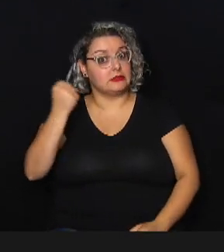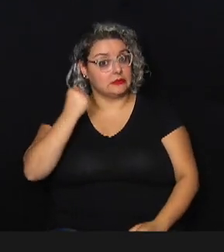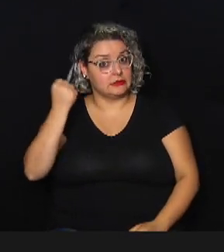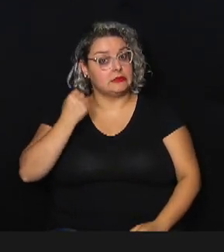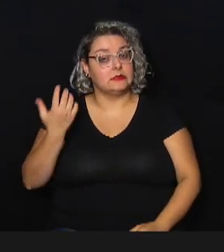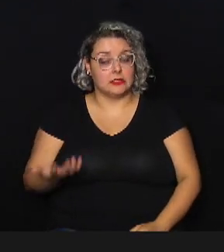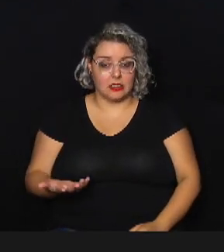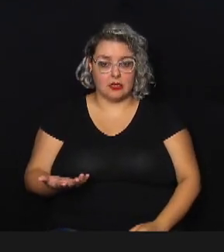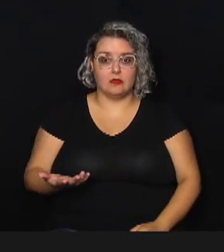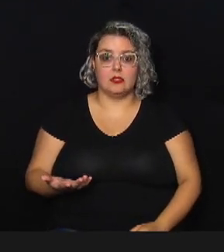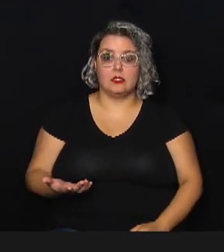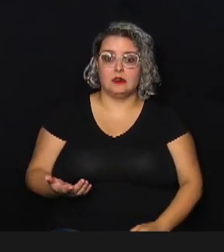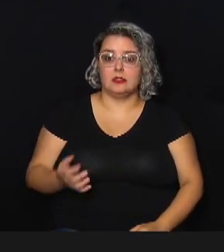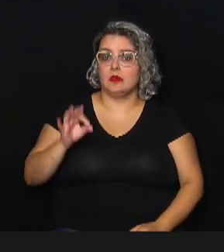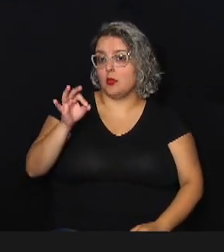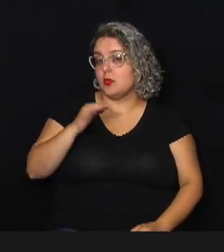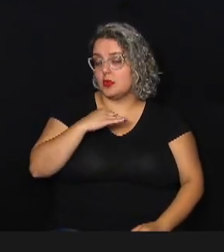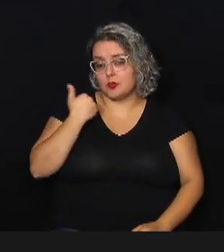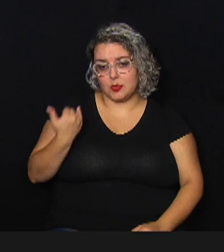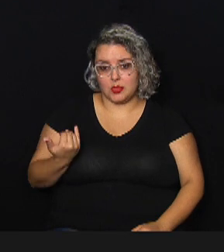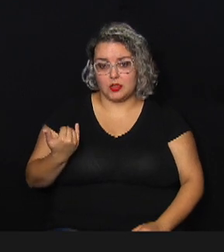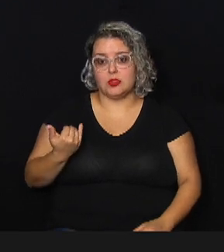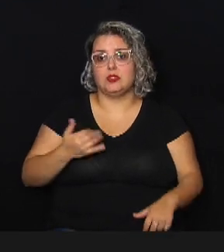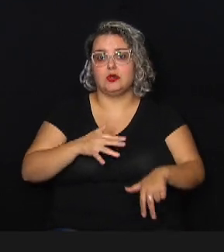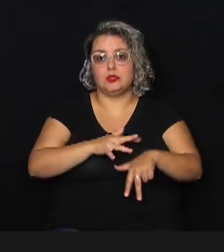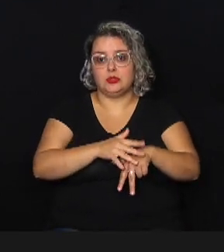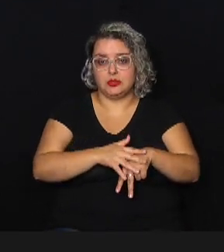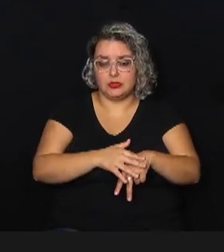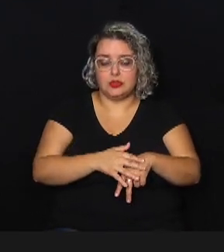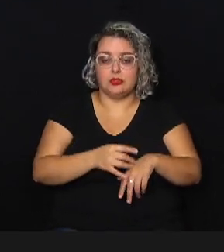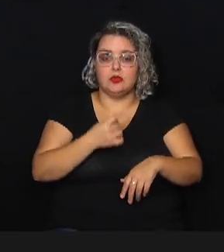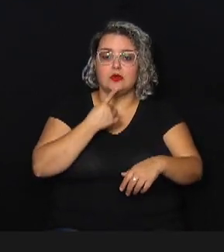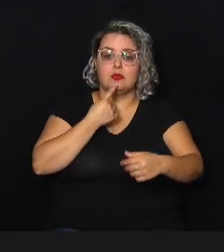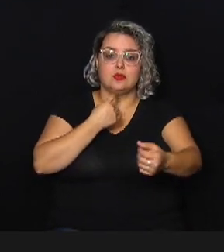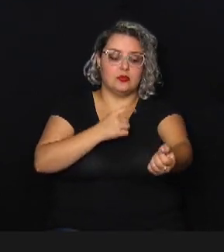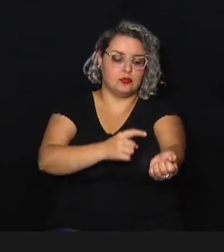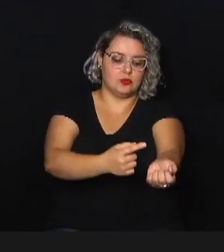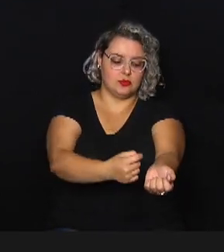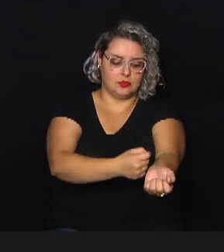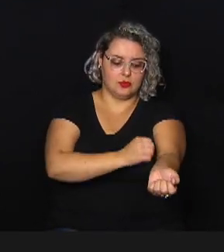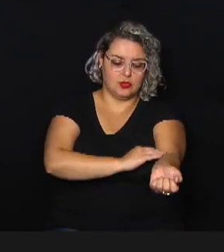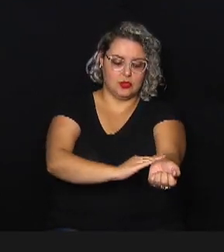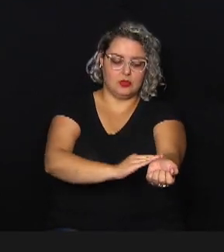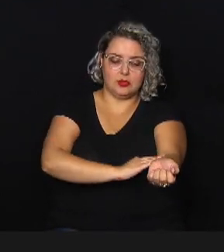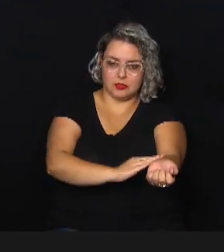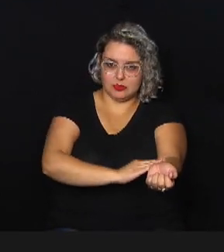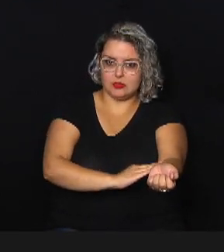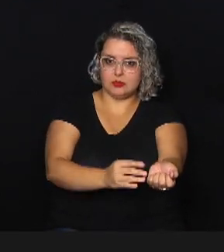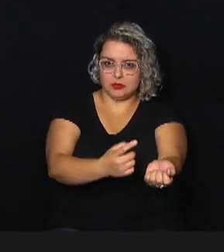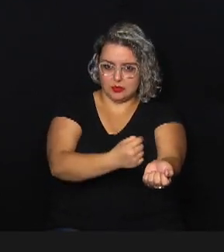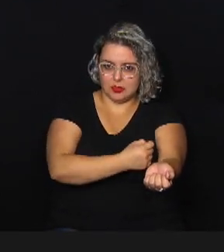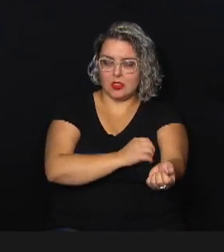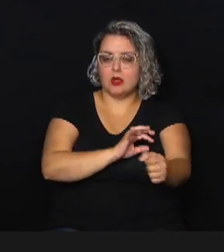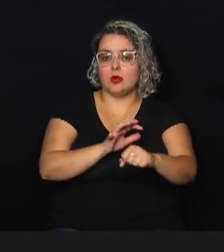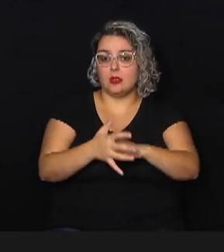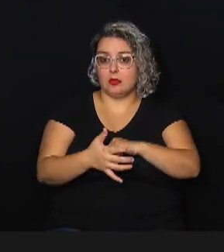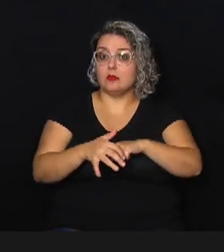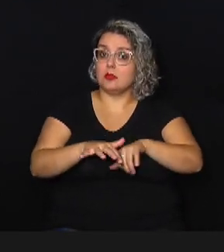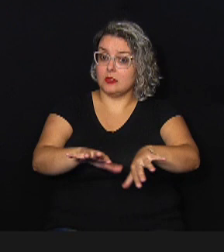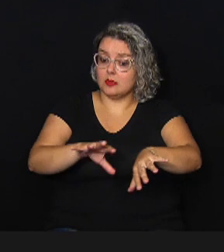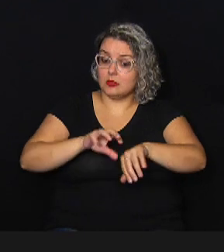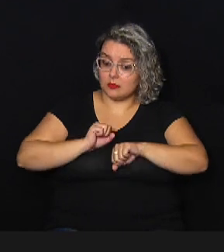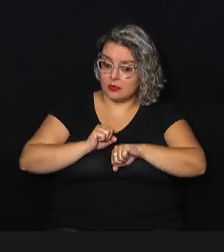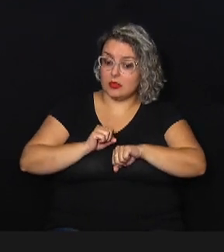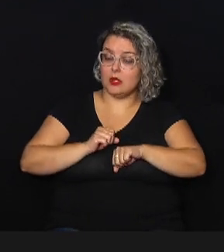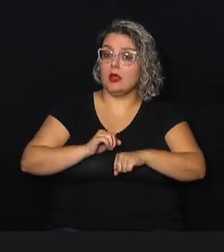A mortalidade desses pacientes de leucemia que pegam Covid durante o tratamento, a mortalidade é muito